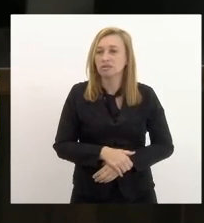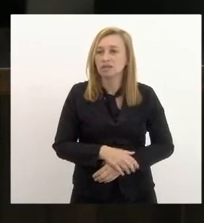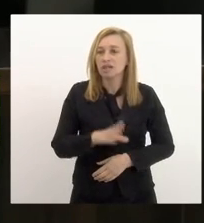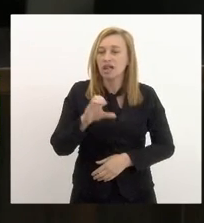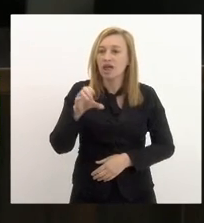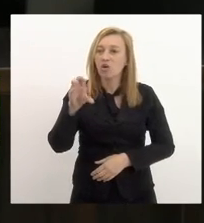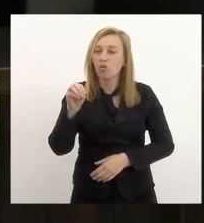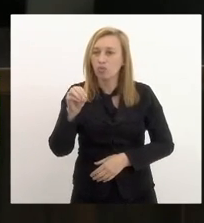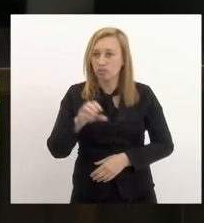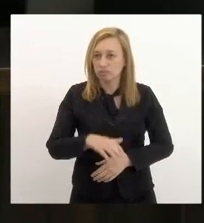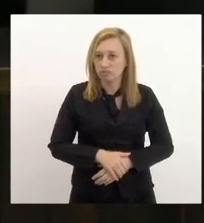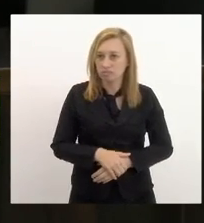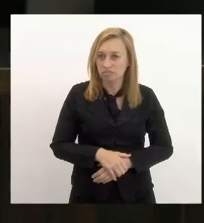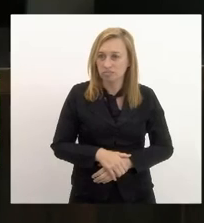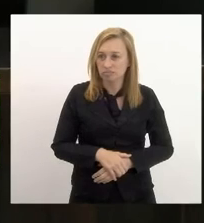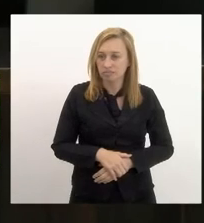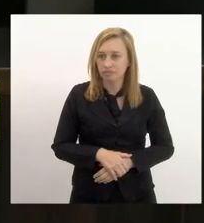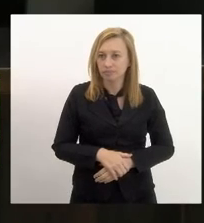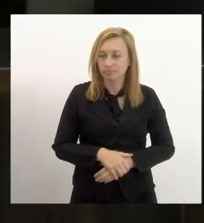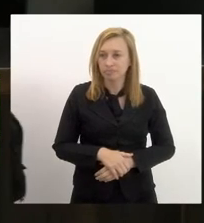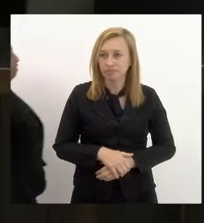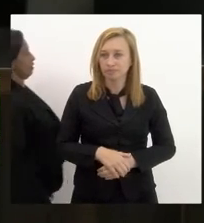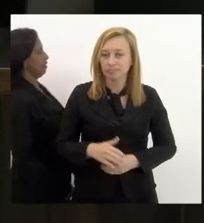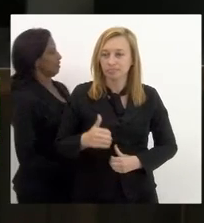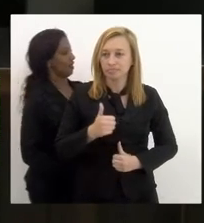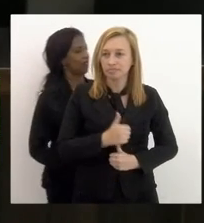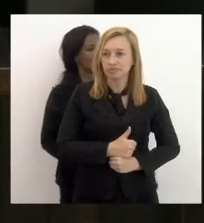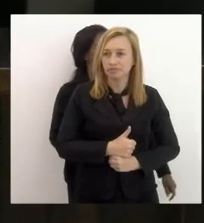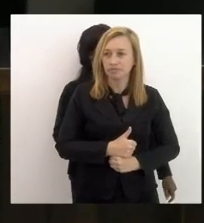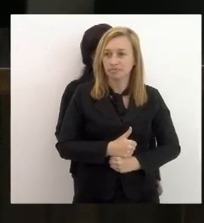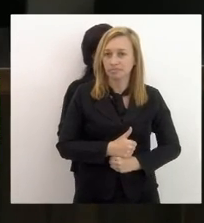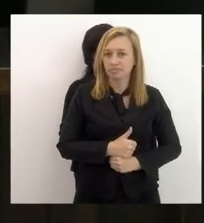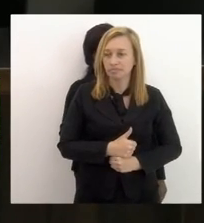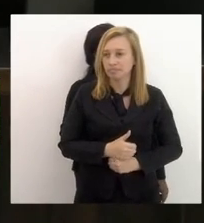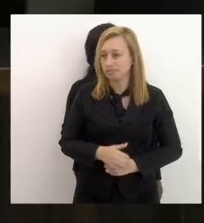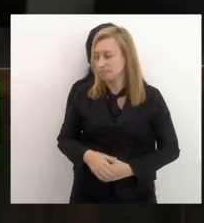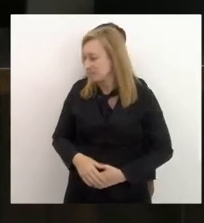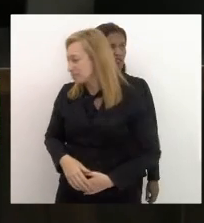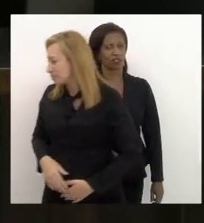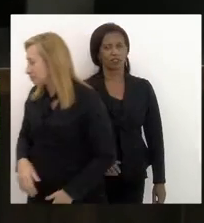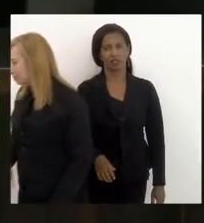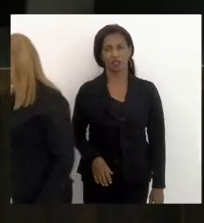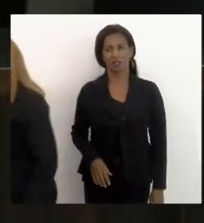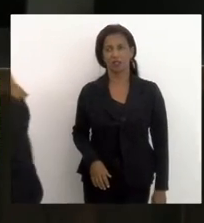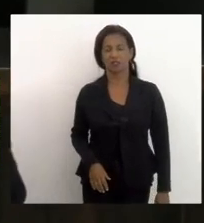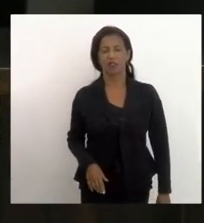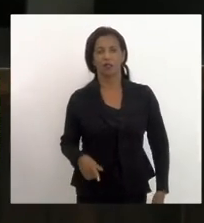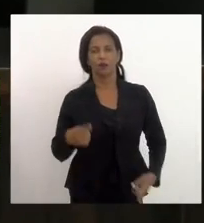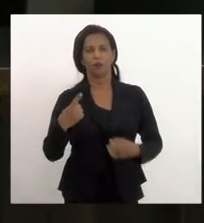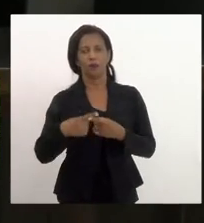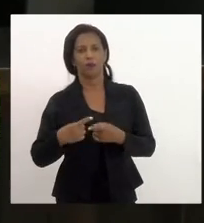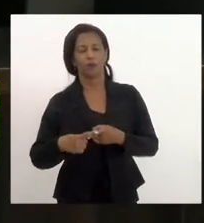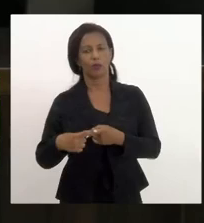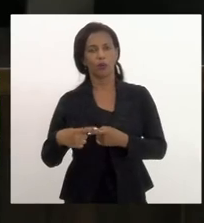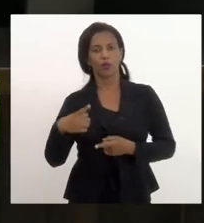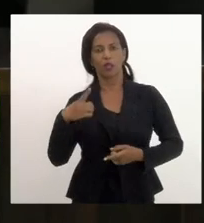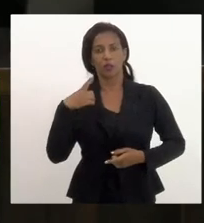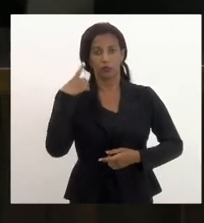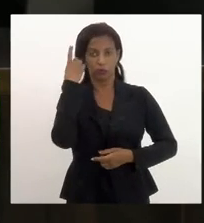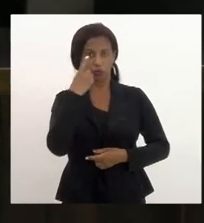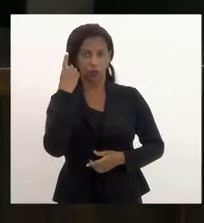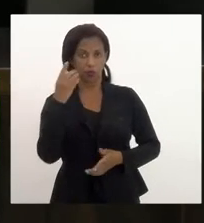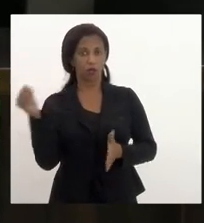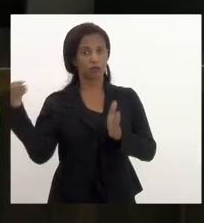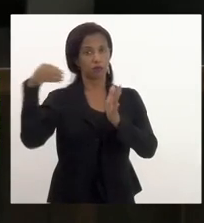Eco do funcionalismo sobre as emendas porque o eco dos deputados já está mais emendas